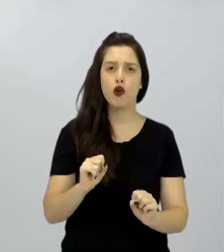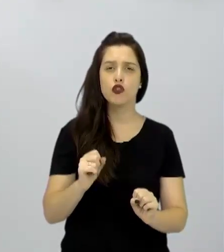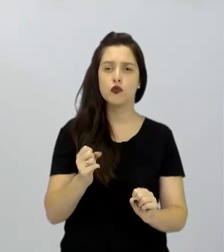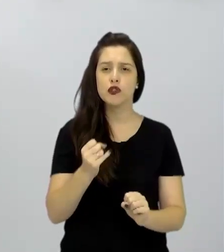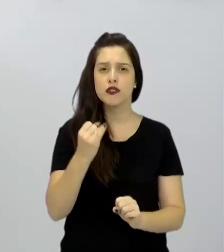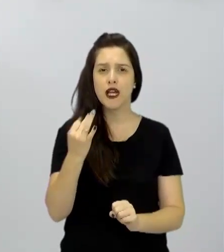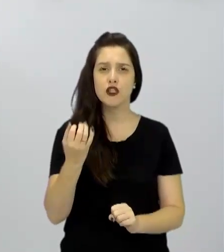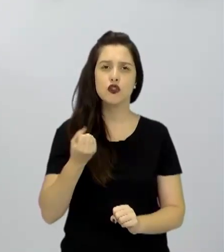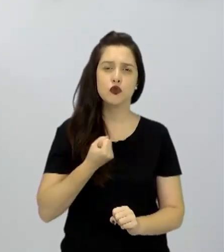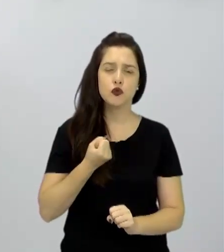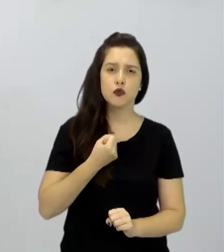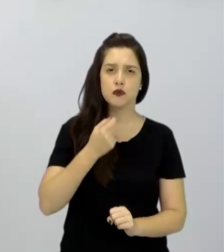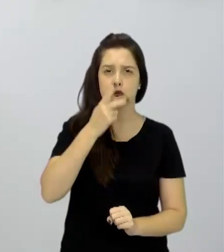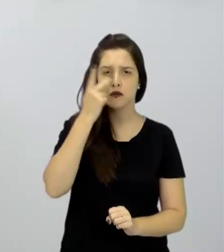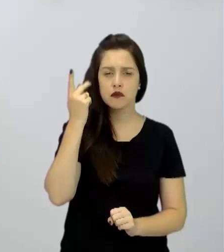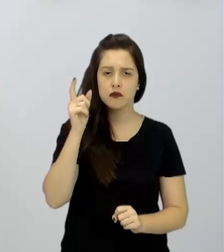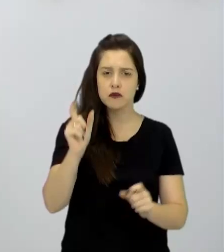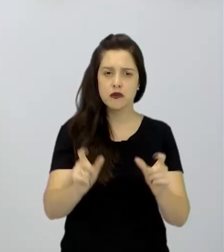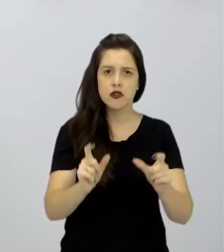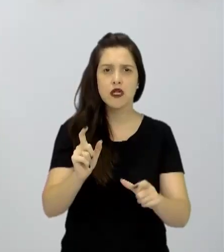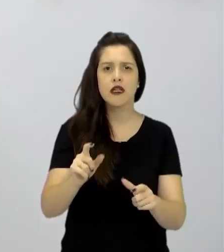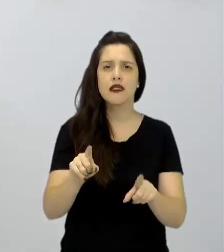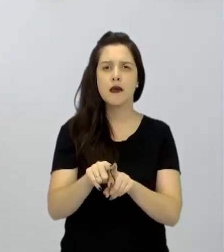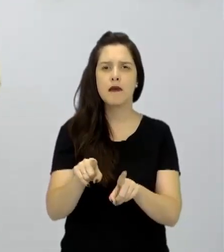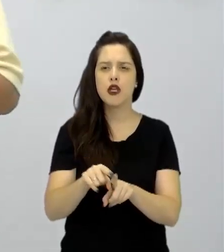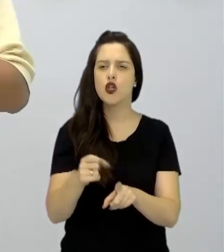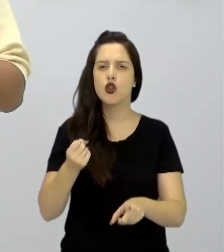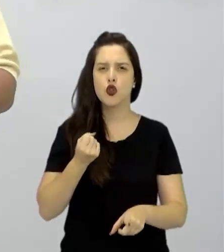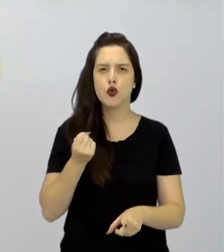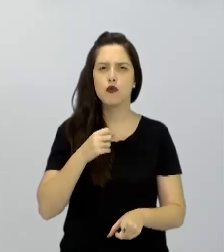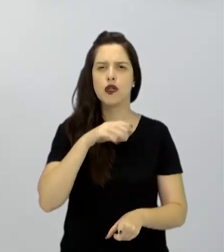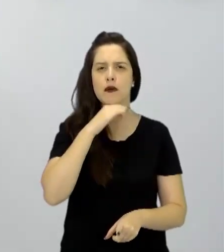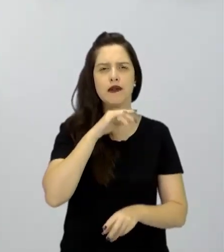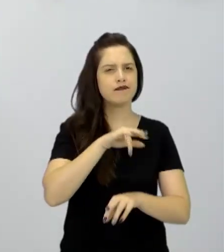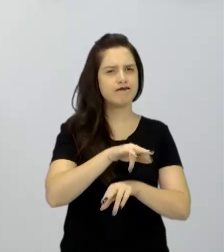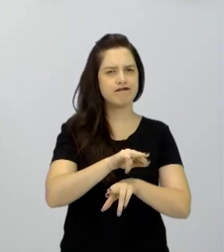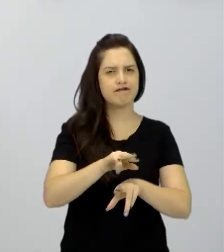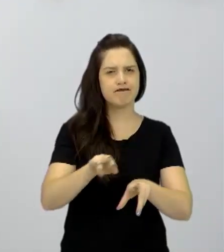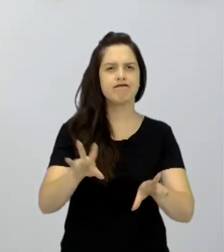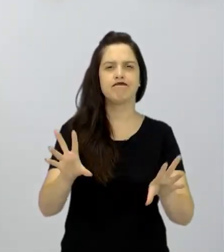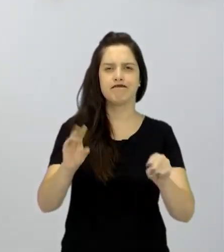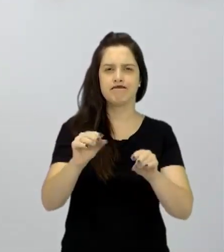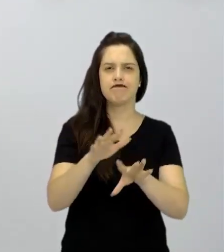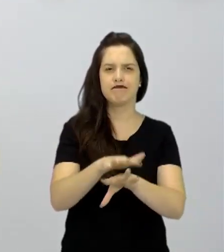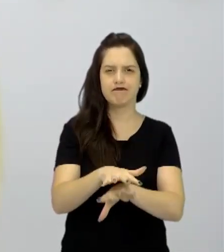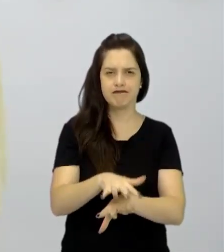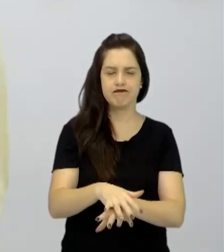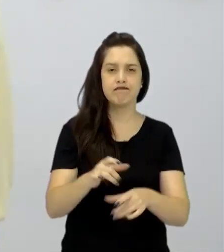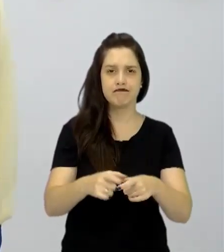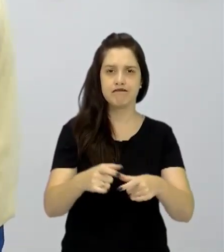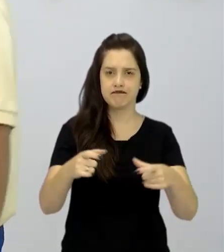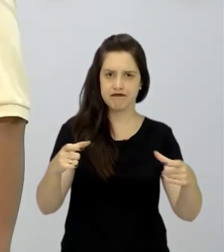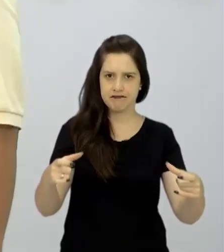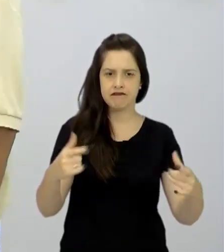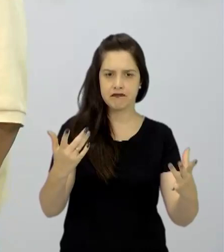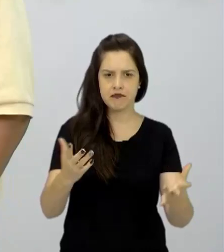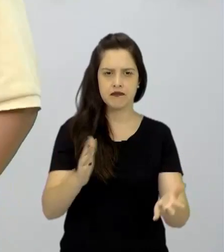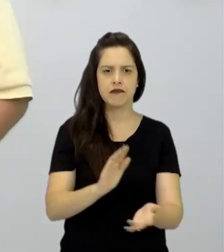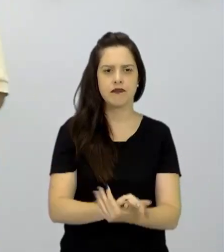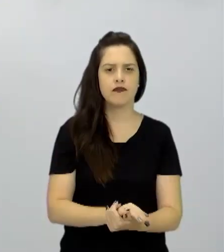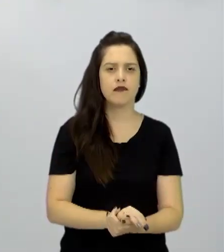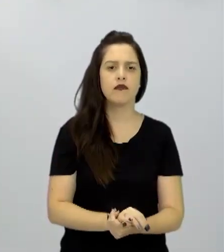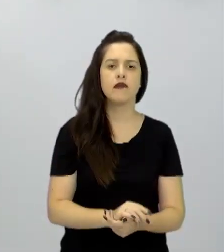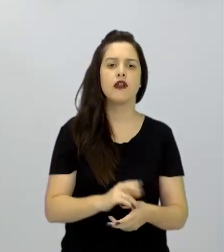eu posso contar o número de animais e assim por diante. Isso tudo em matemática é uma grandeza, tá? E